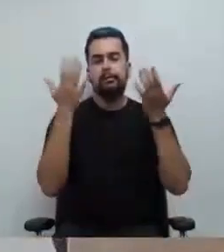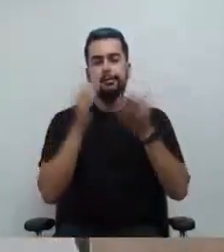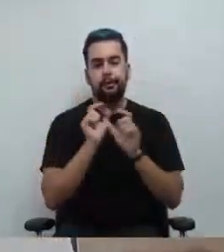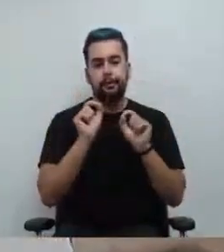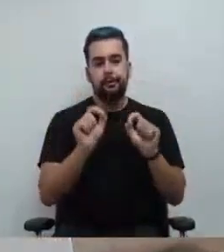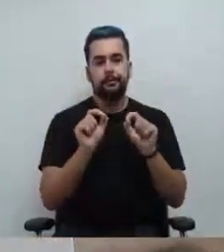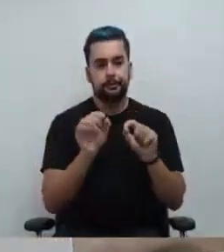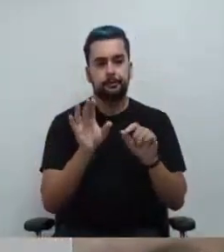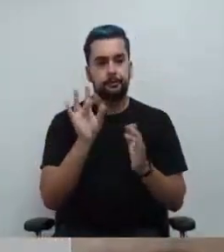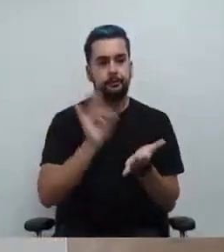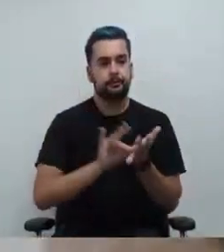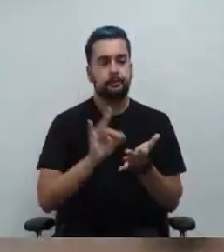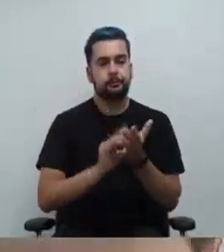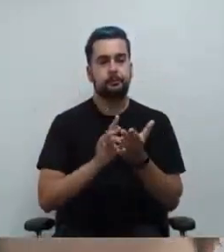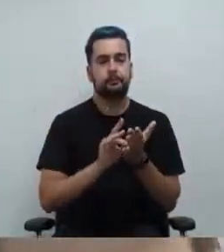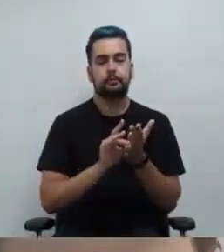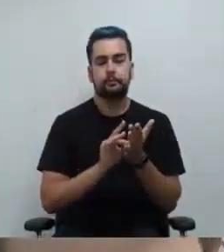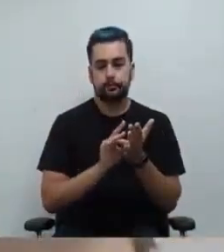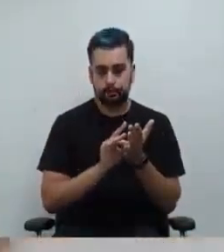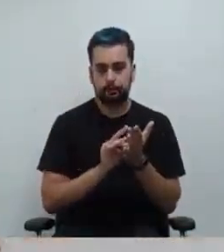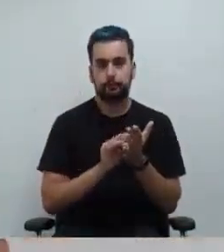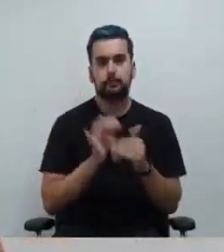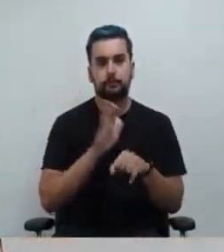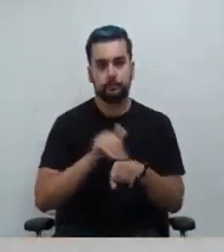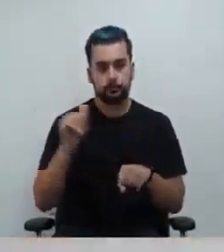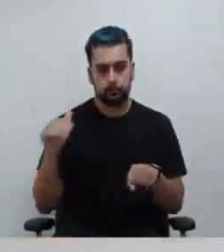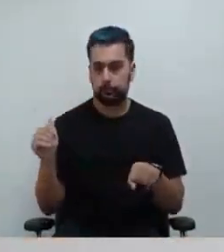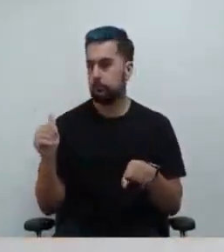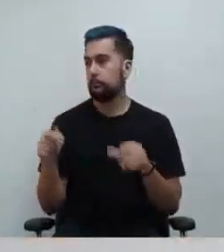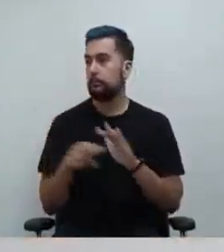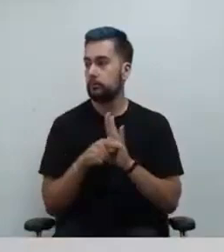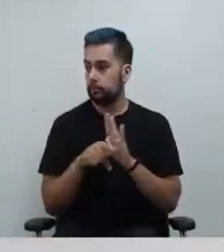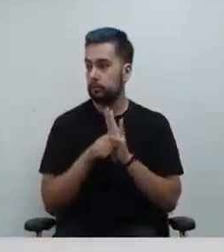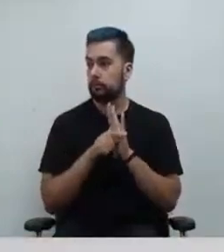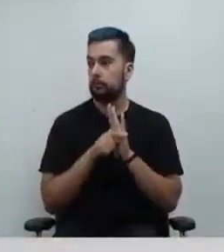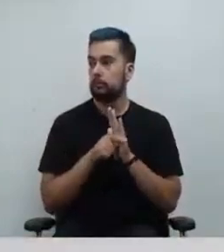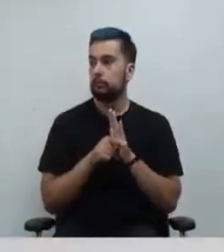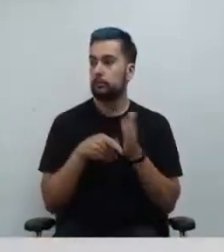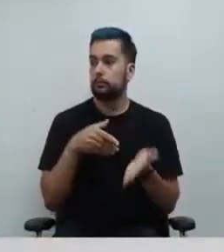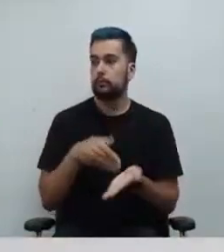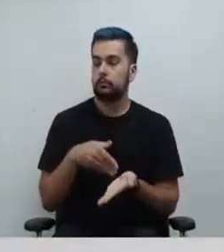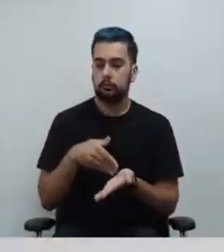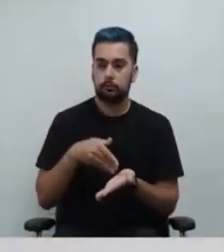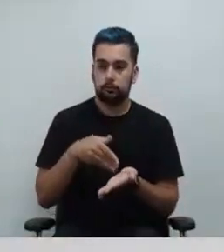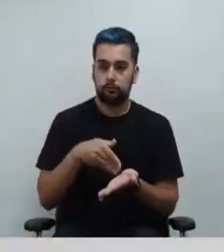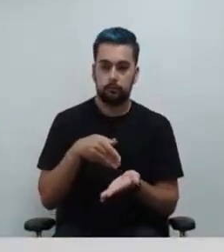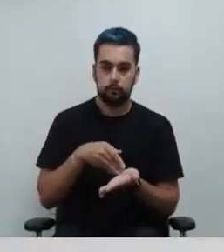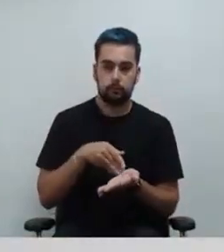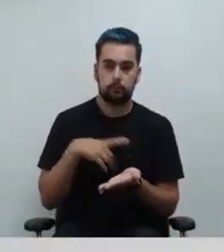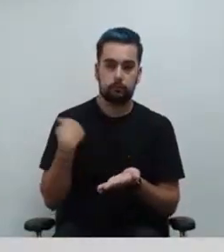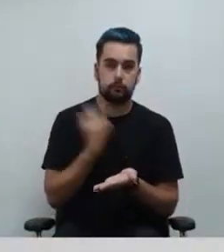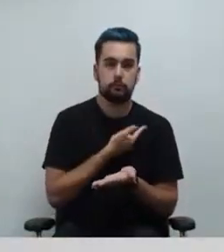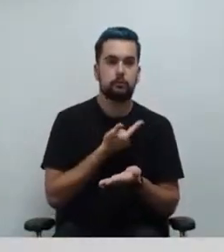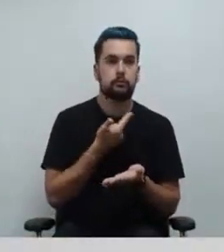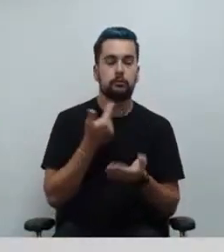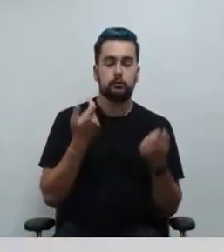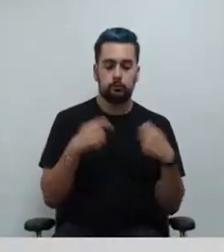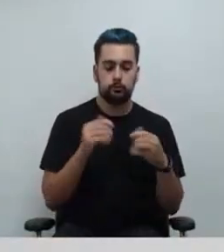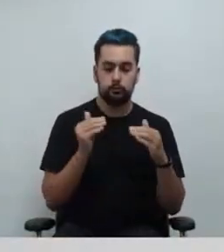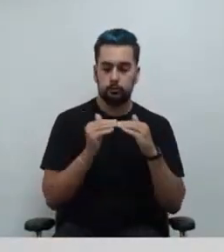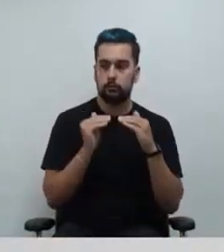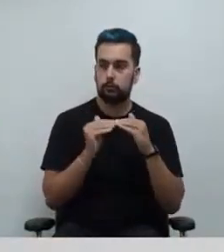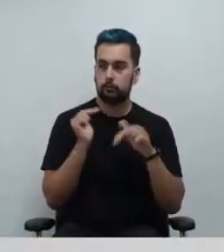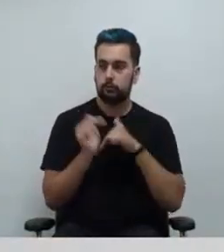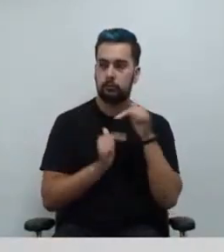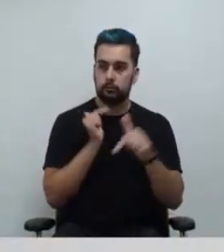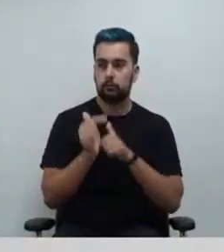que é, de fato, a nomeação, e acho que o mínimo que a gente tem que pactuar, a gente vai trabalhar